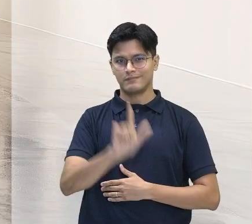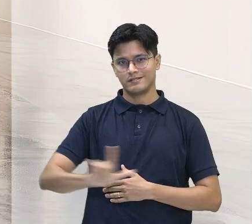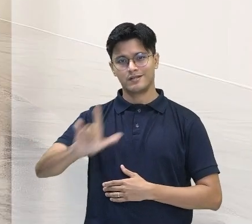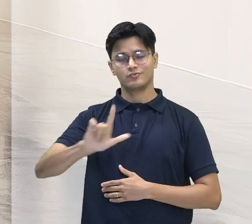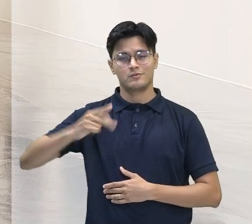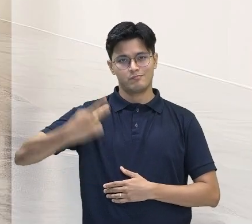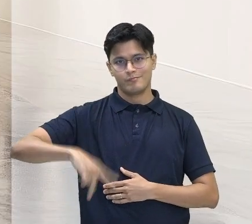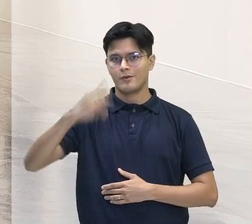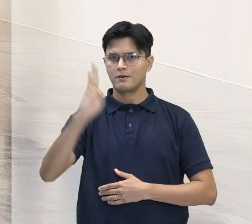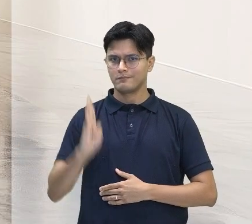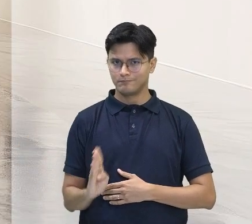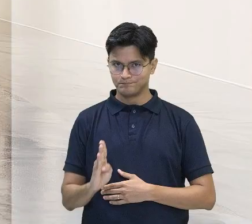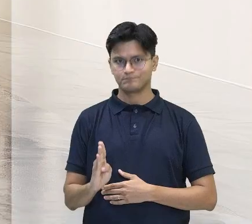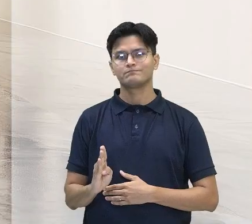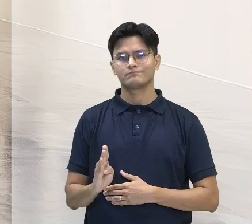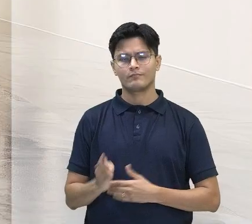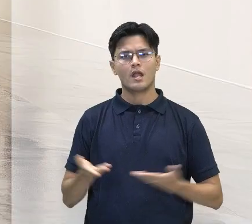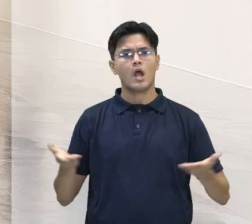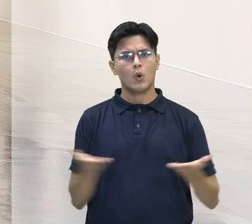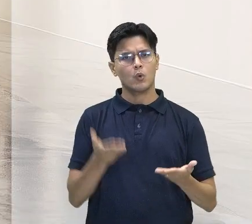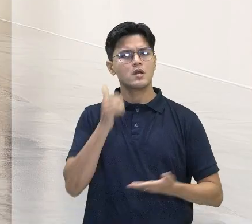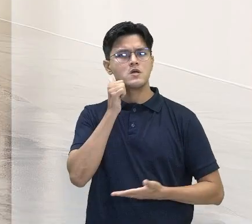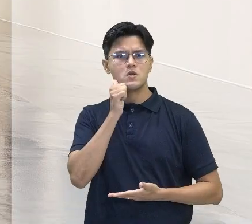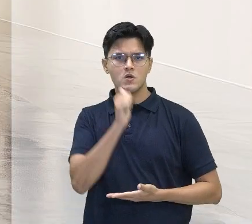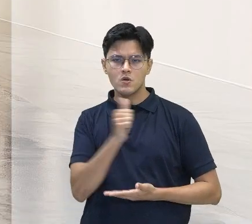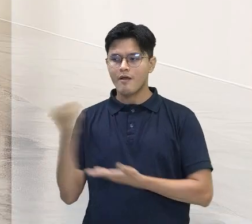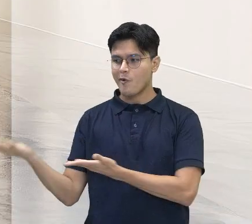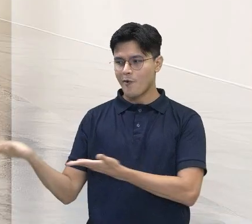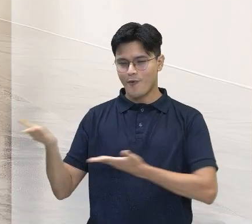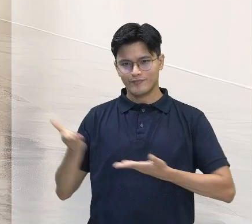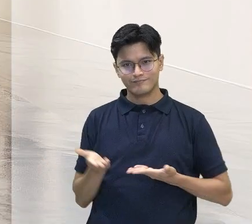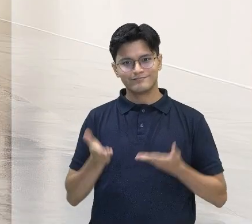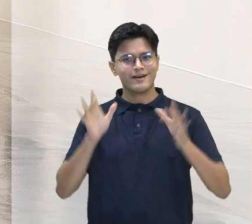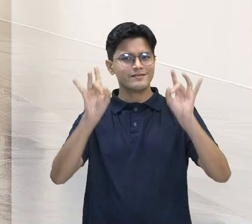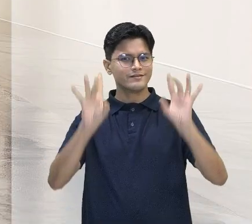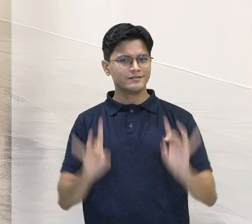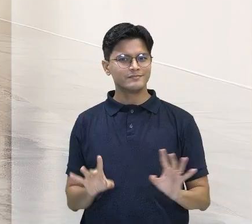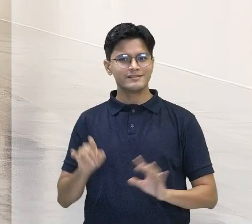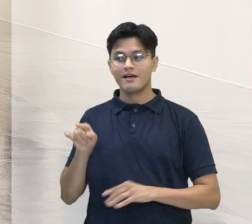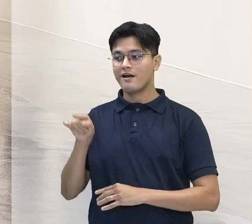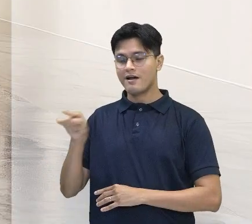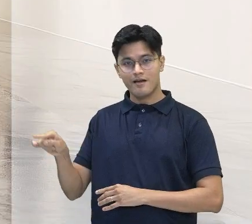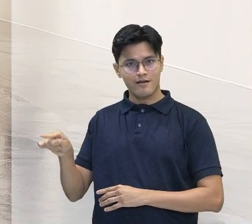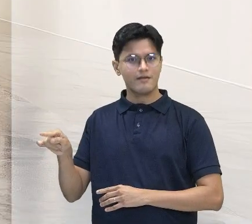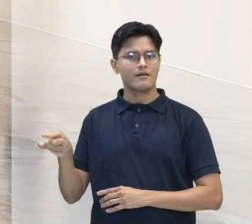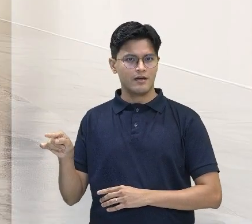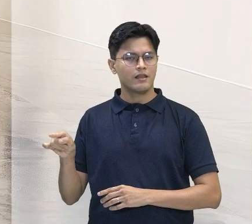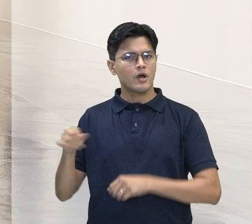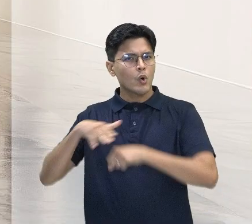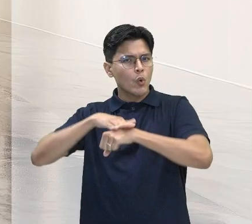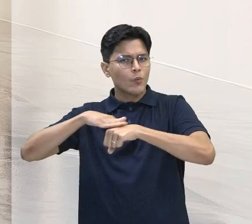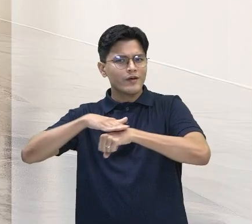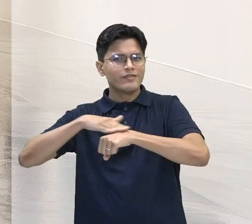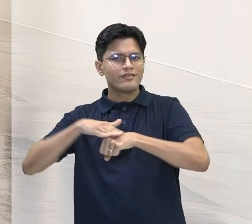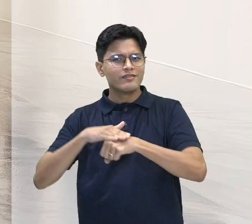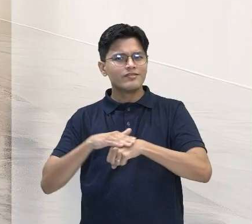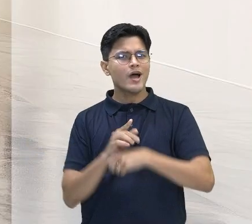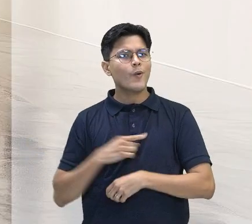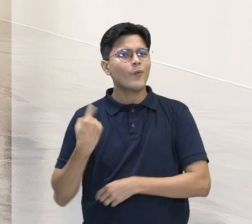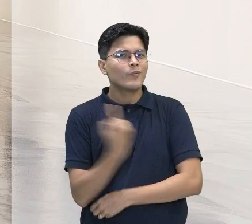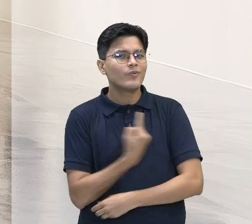de receber aqui uma convidada muito especial que vai conversar conosco sobre